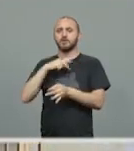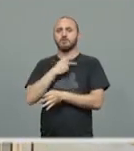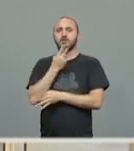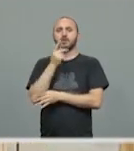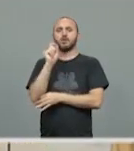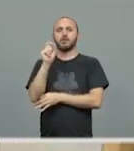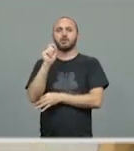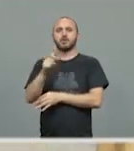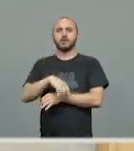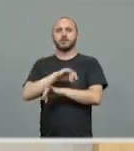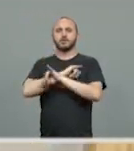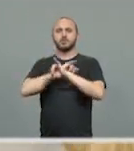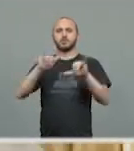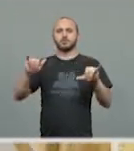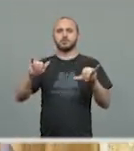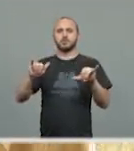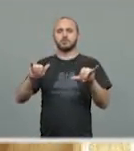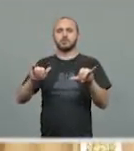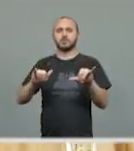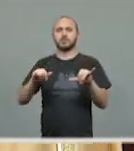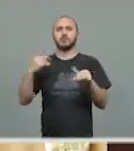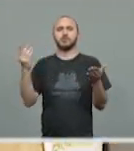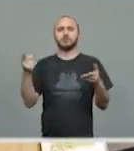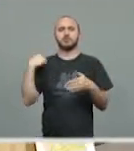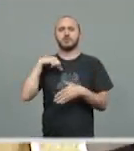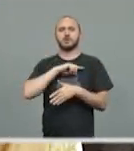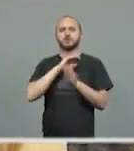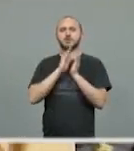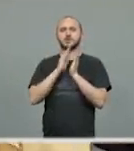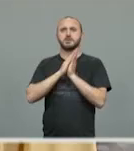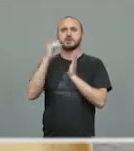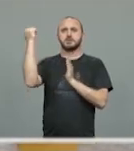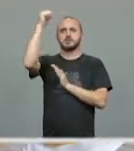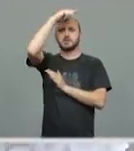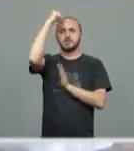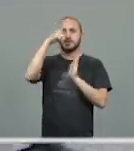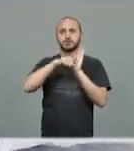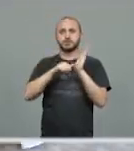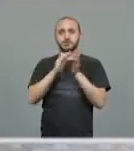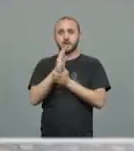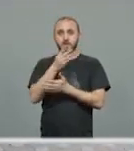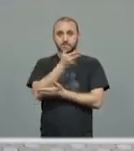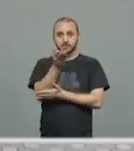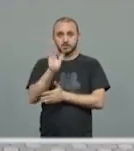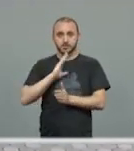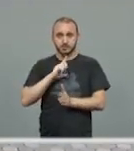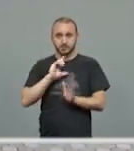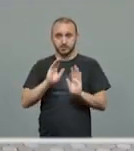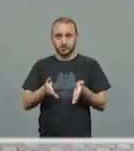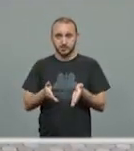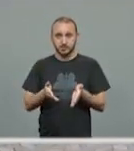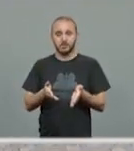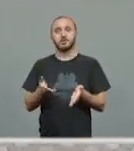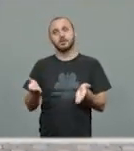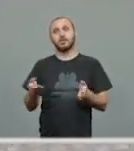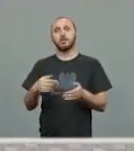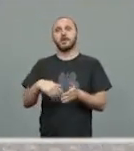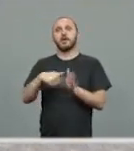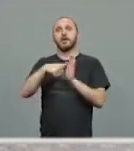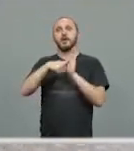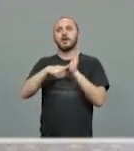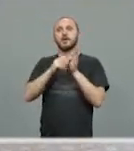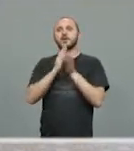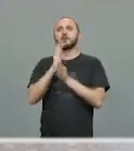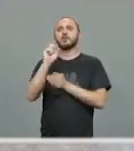no devocionário das Santas Chagas, que indico para que todos tenham, você já tem, que exatamente é